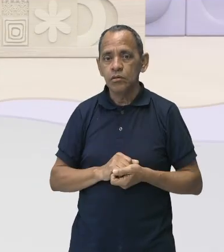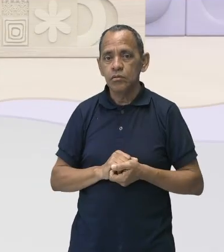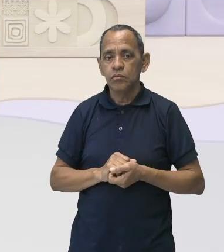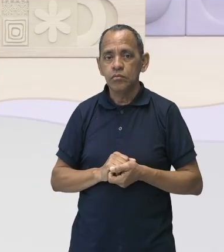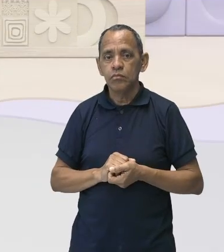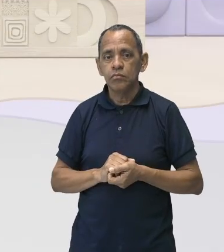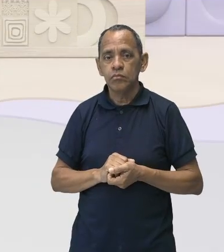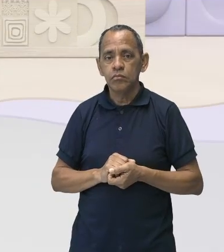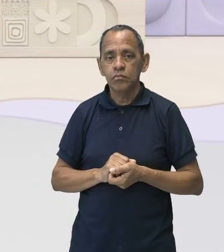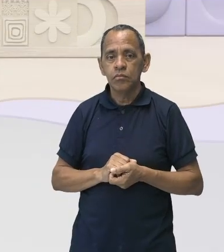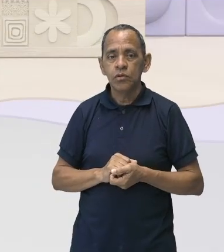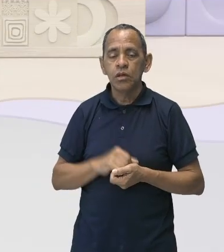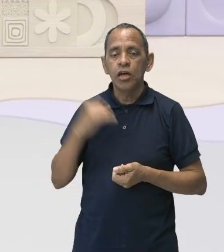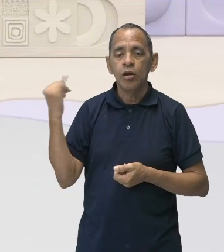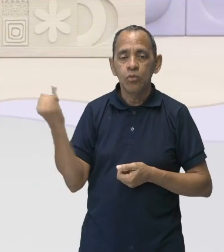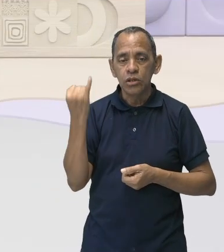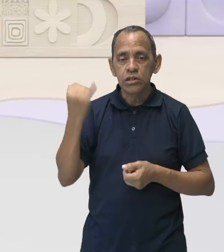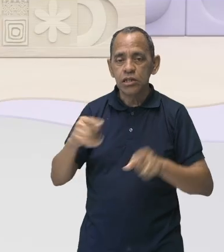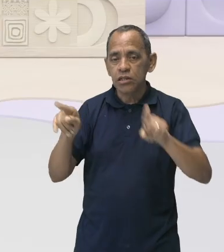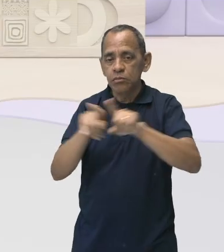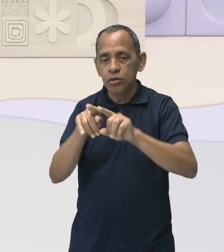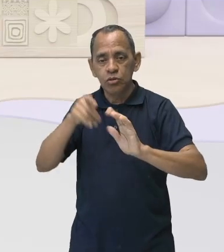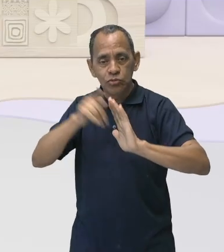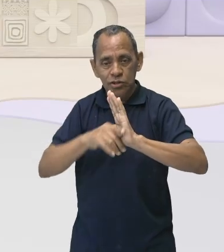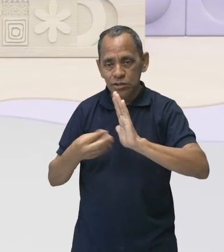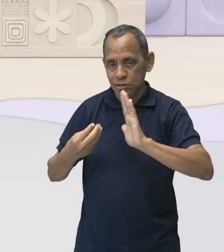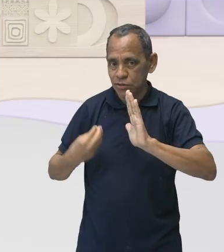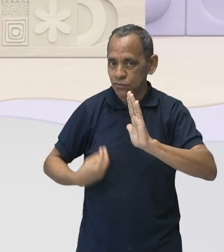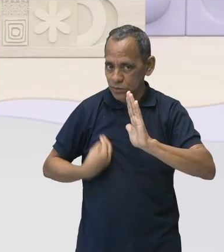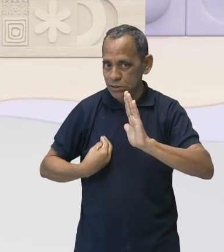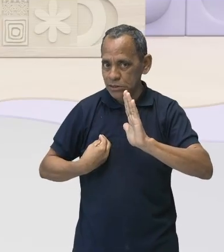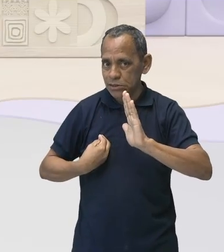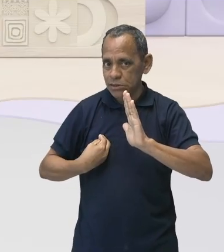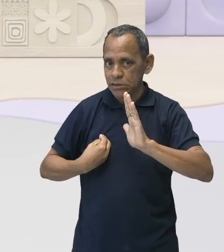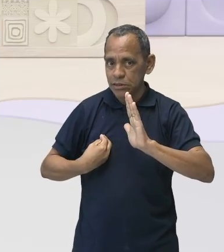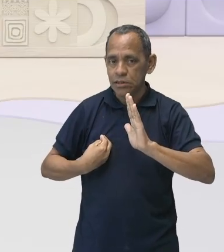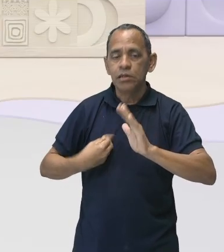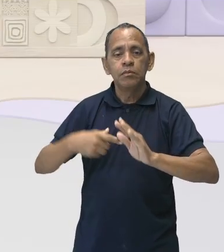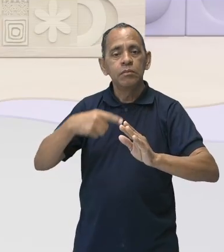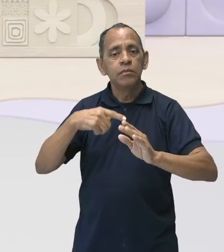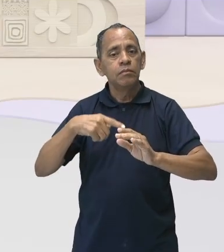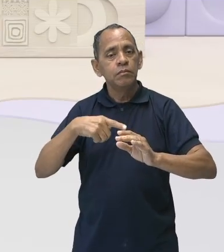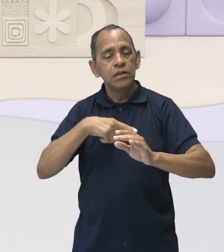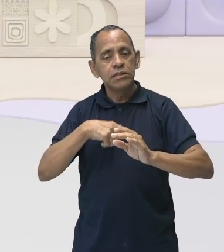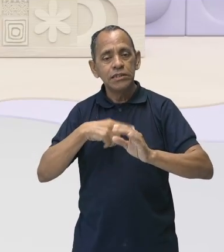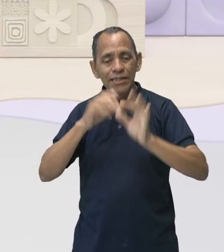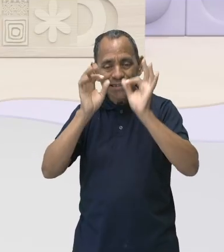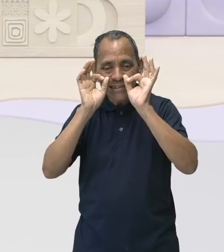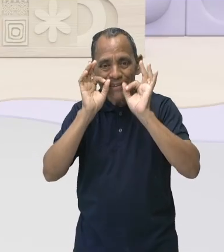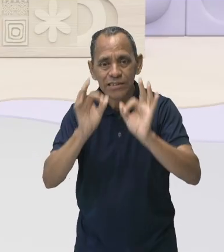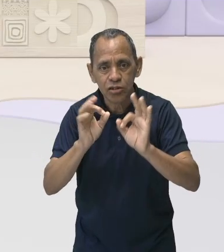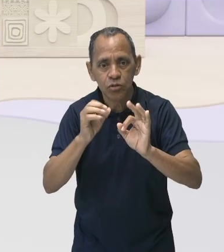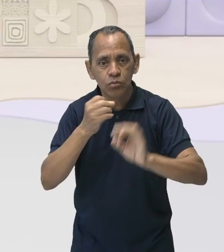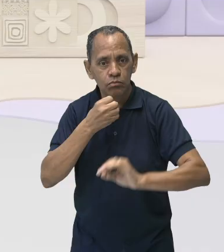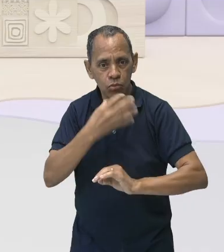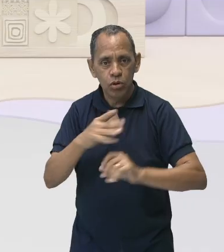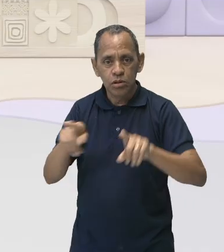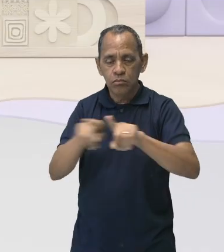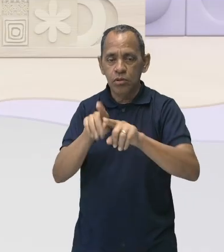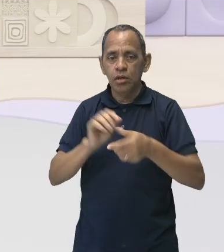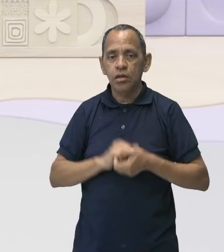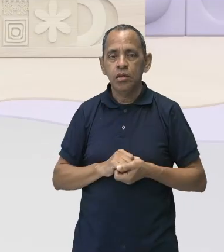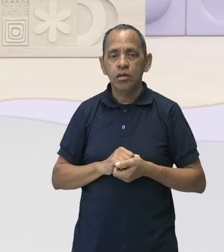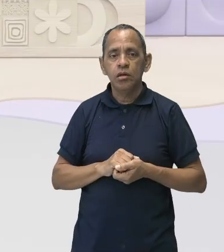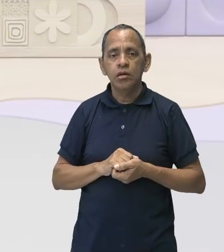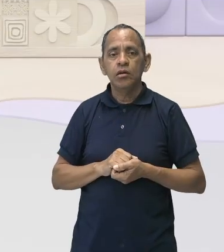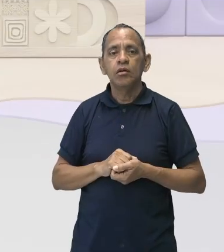a importância de que esse projeto de vida tem que ser olhado com muito carinho, porque ele compromete seriamente algo